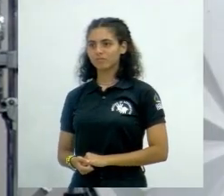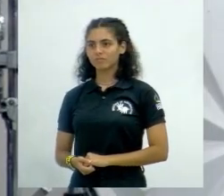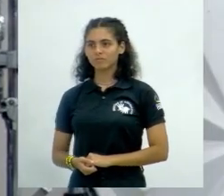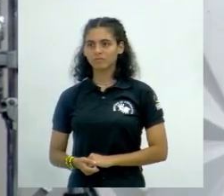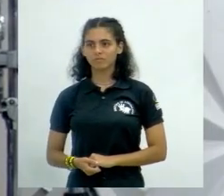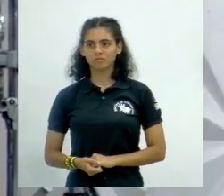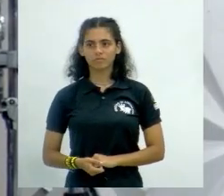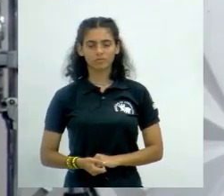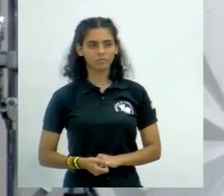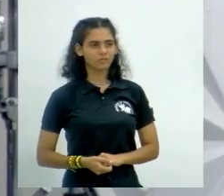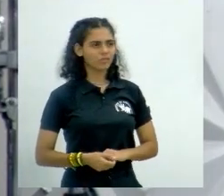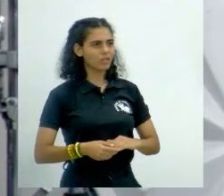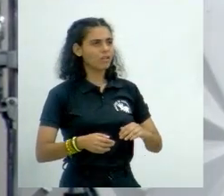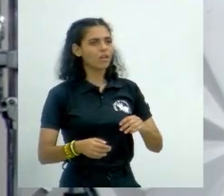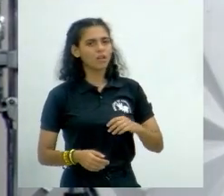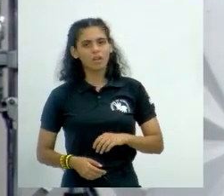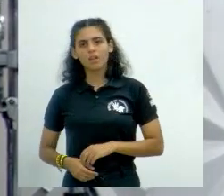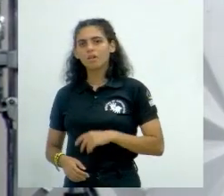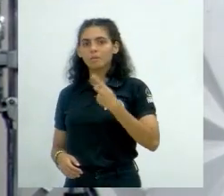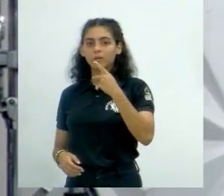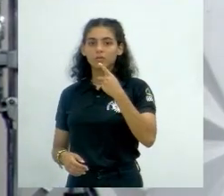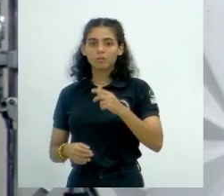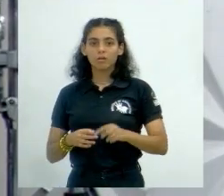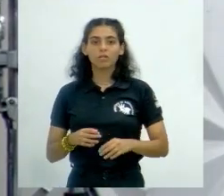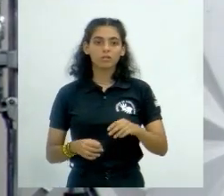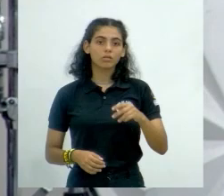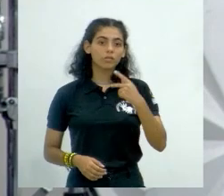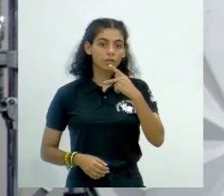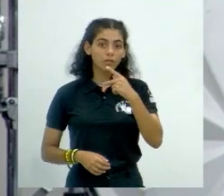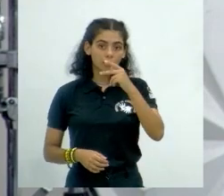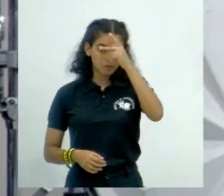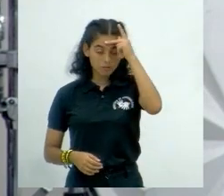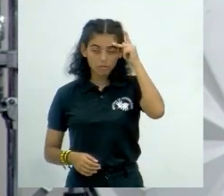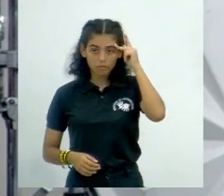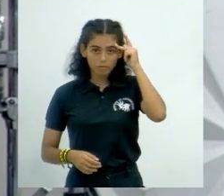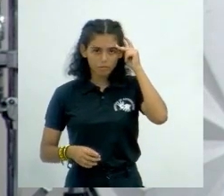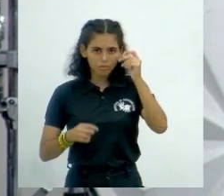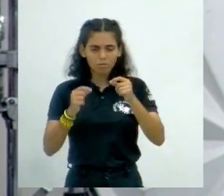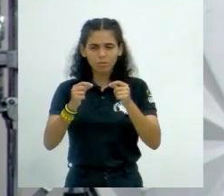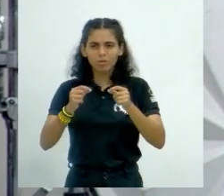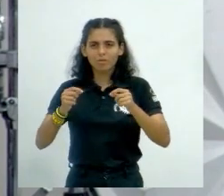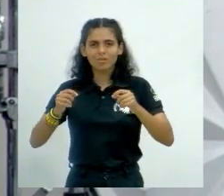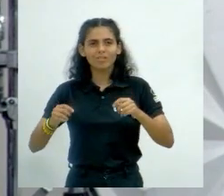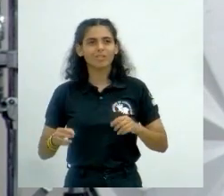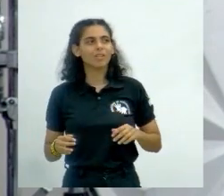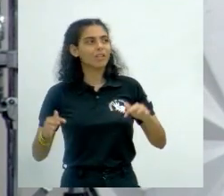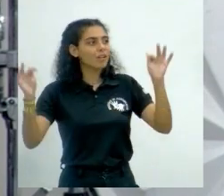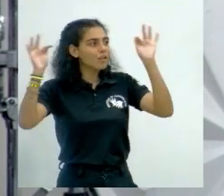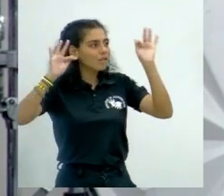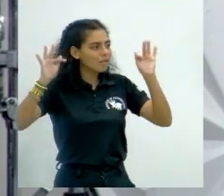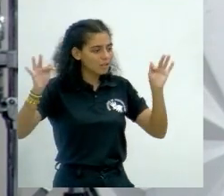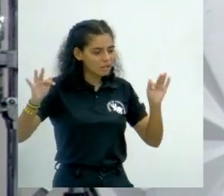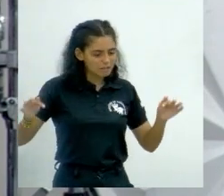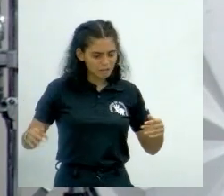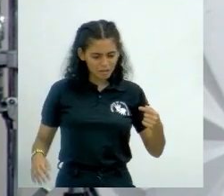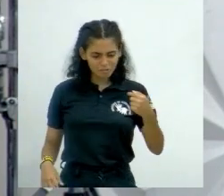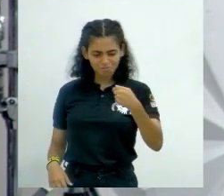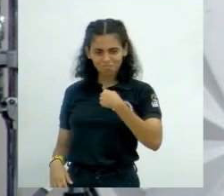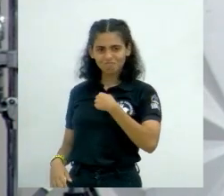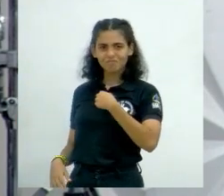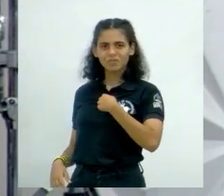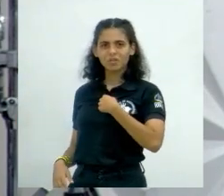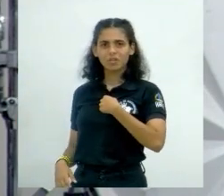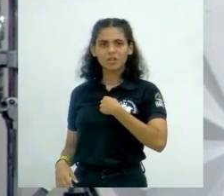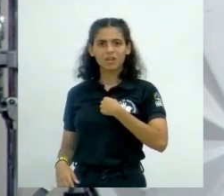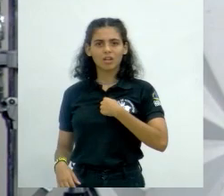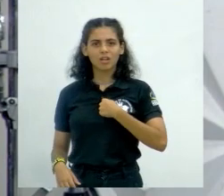a felicidade do ser humano, acaba sendo o grande objetivo. É por isso que é tão desafiador, às vezes, a